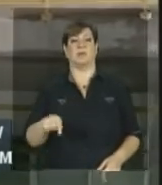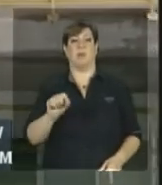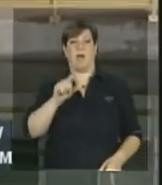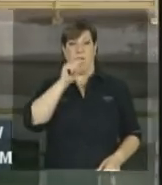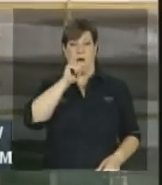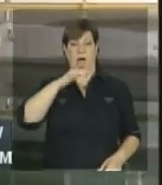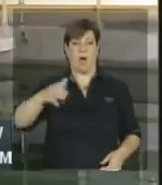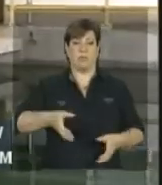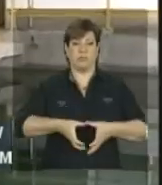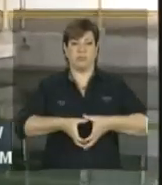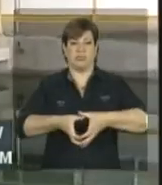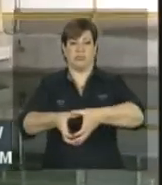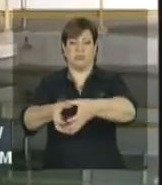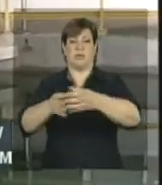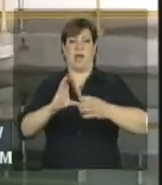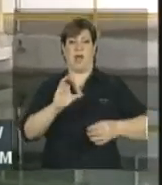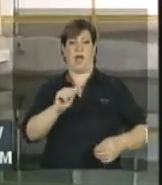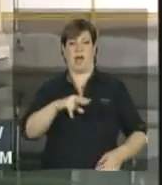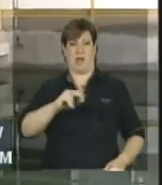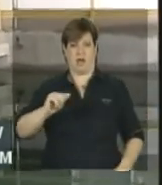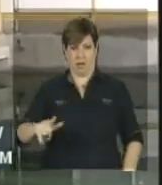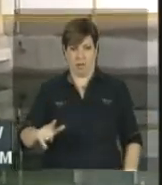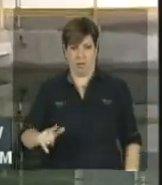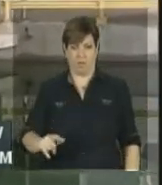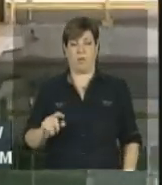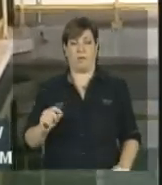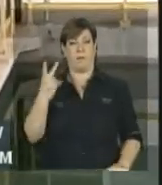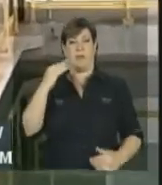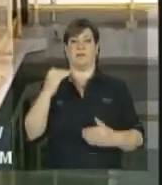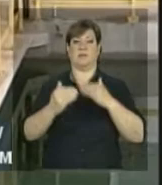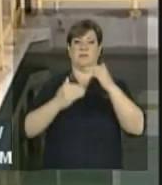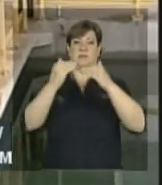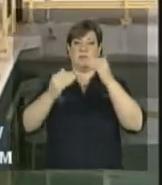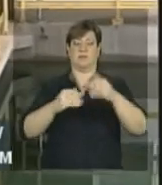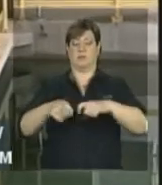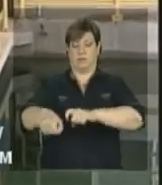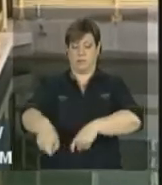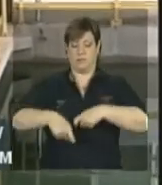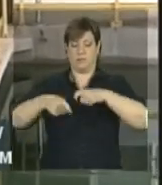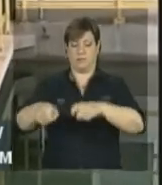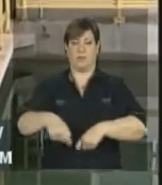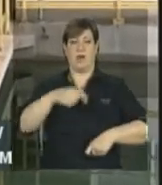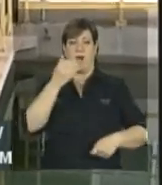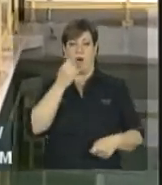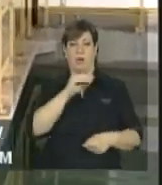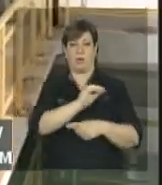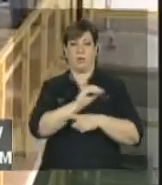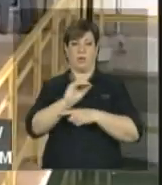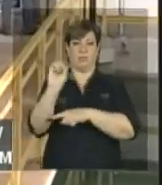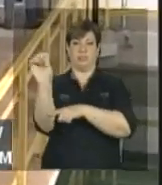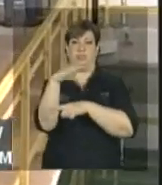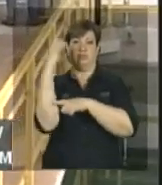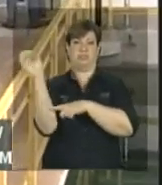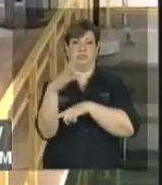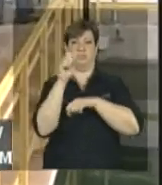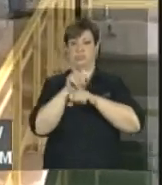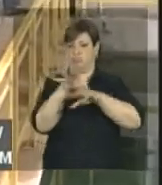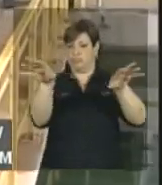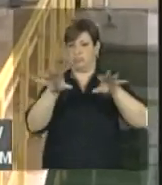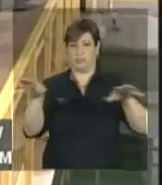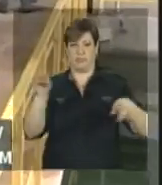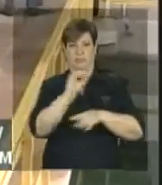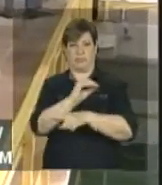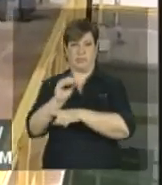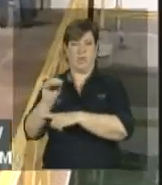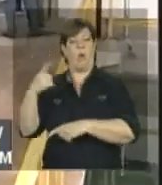pelas águas do canal, para o desenvolvimento da agricultura irrigada e para outros